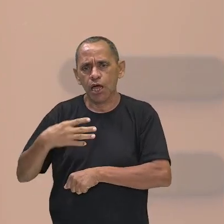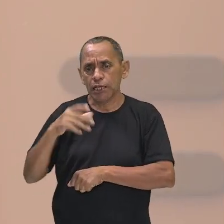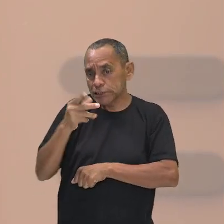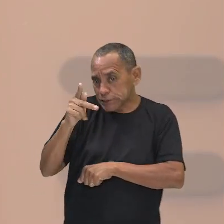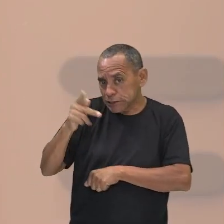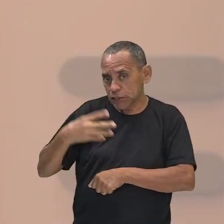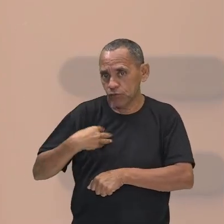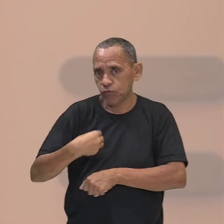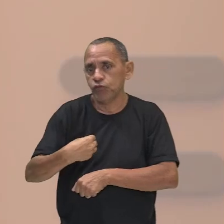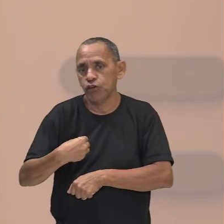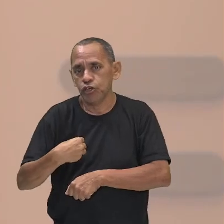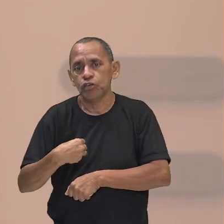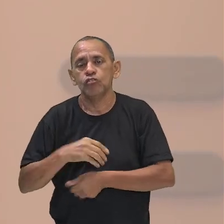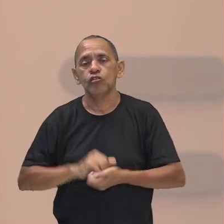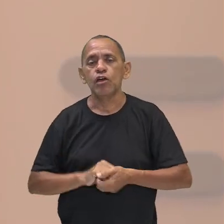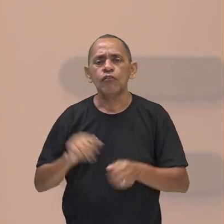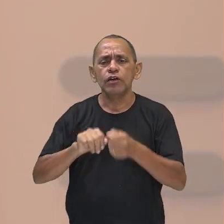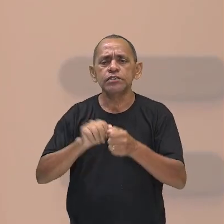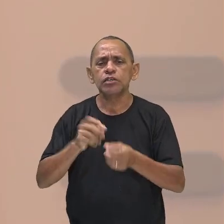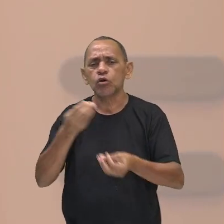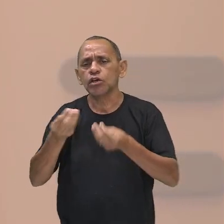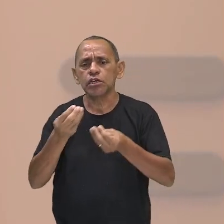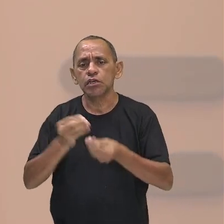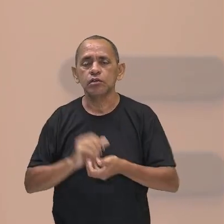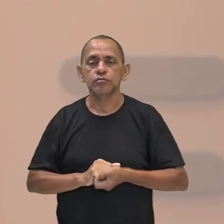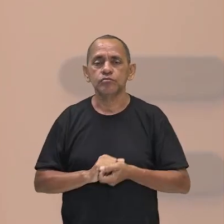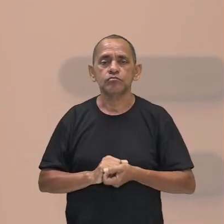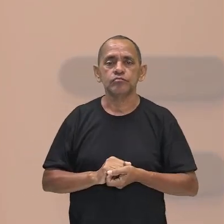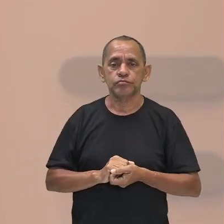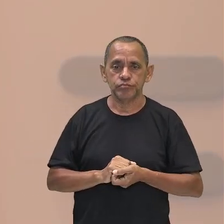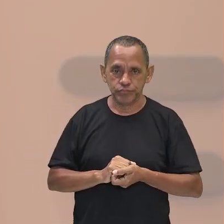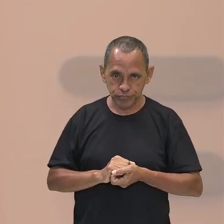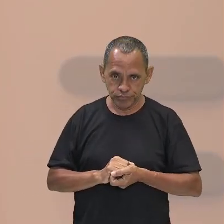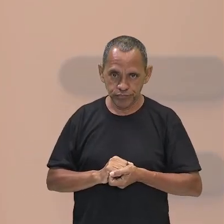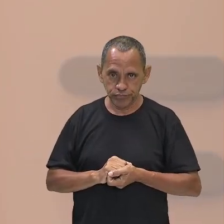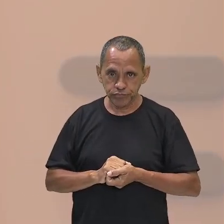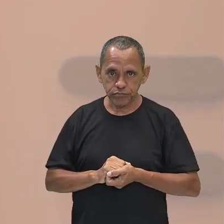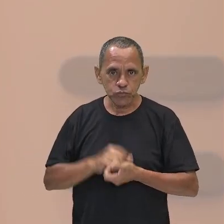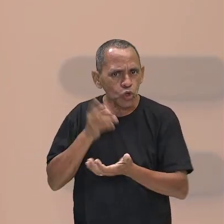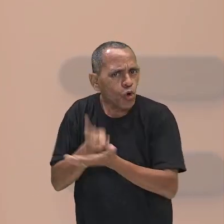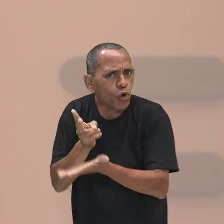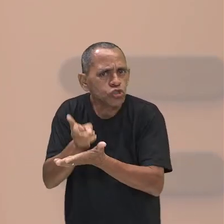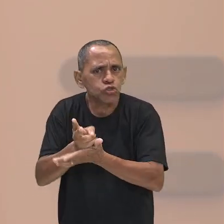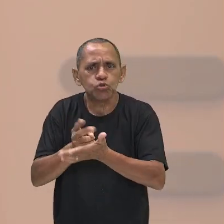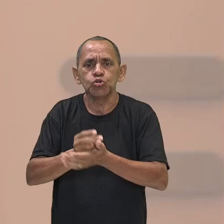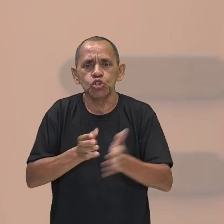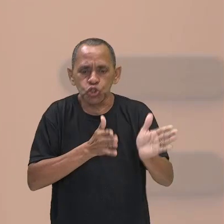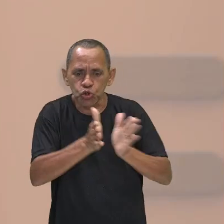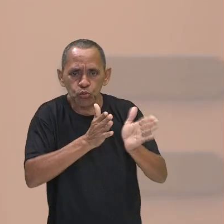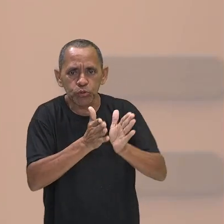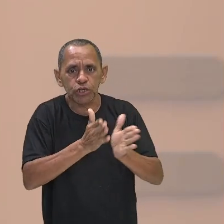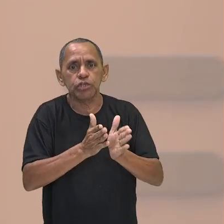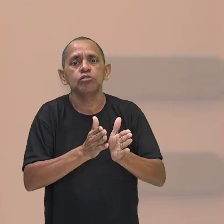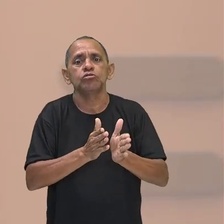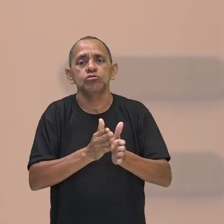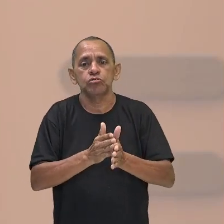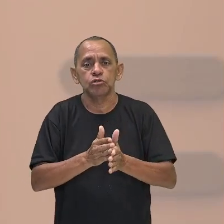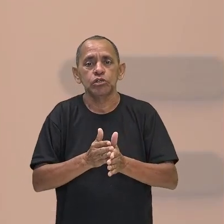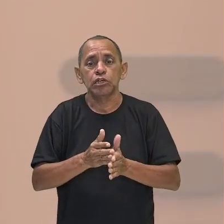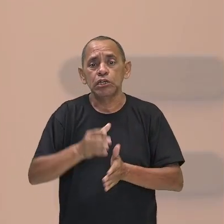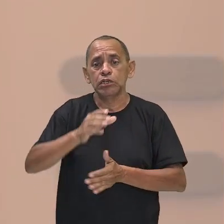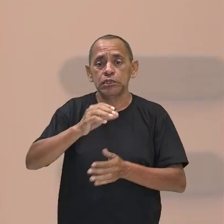império ele funcione até ele atingir a maioridade. O problema é que esse período regencial, que é um período de 9 anos, então, no